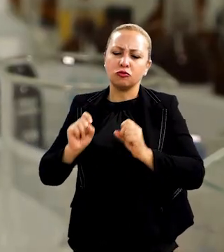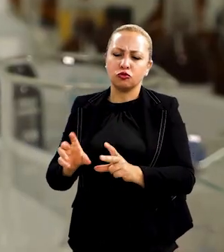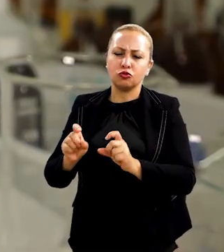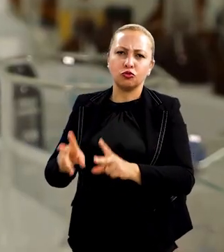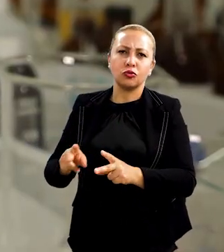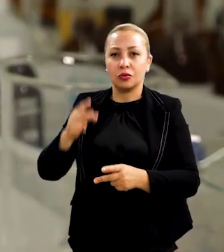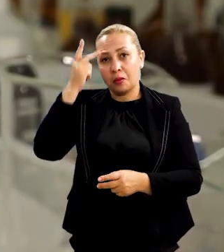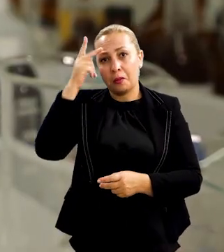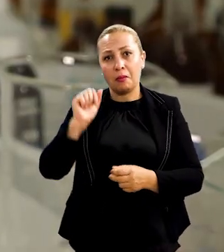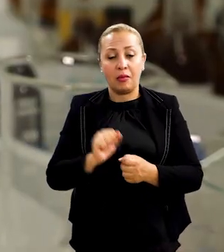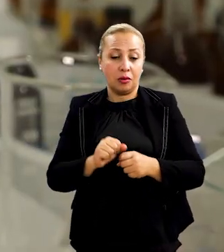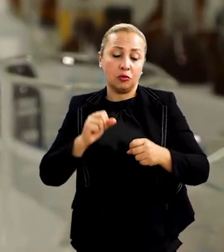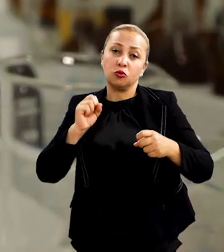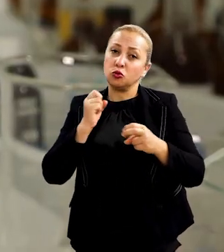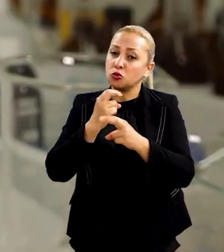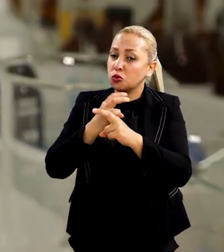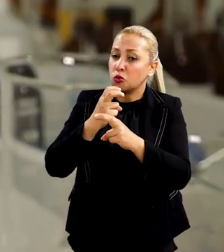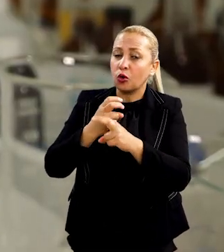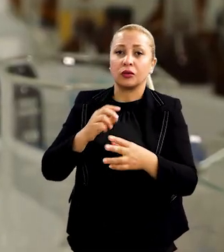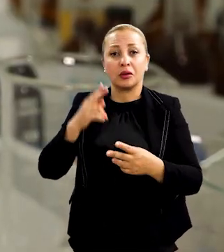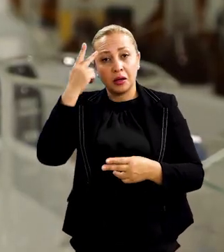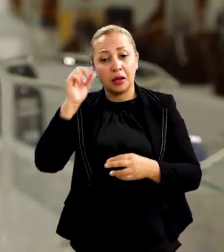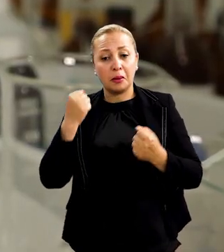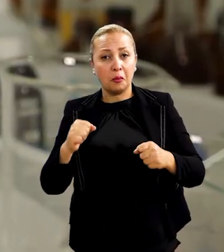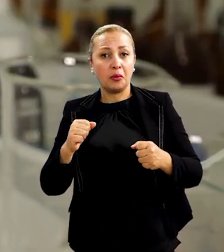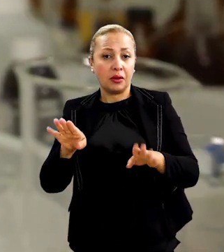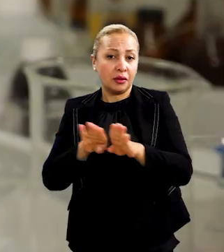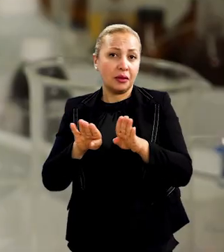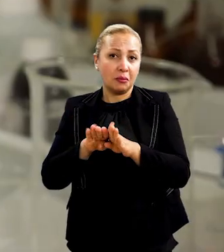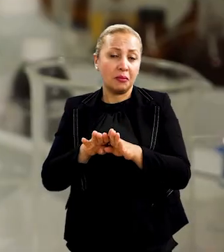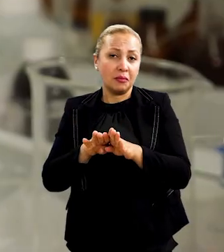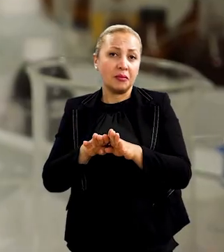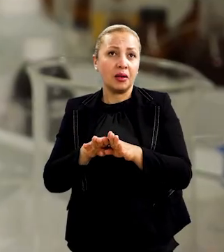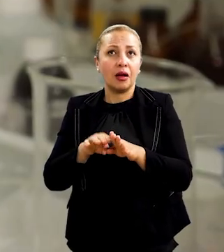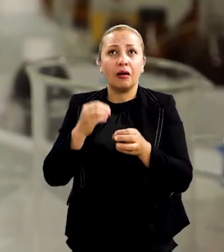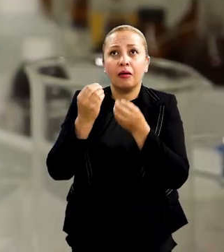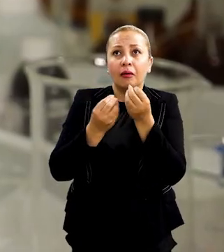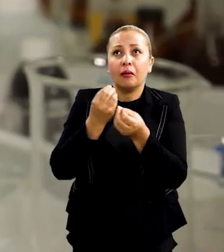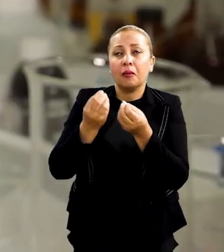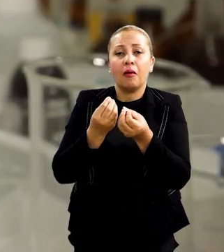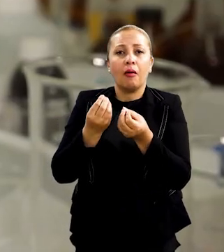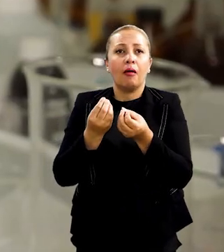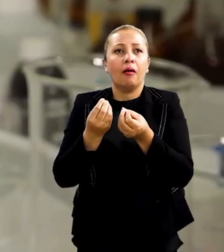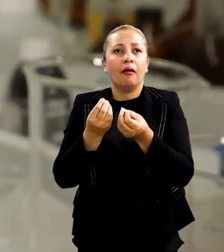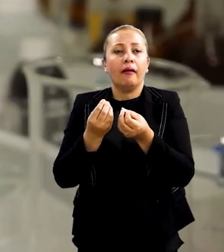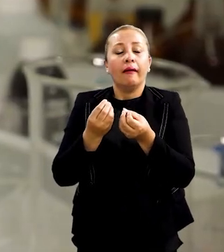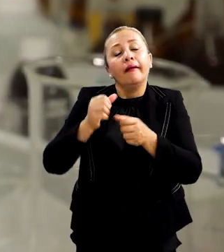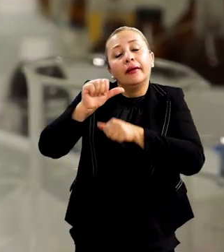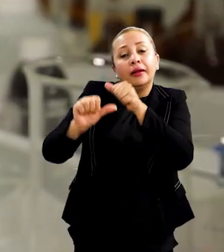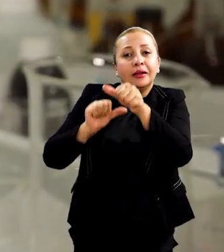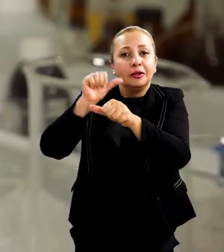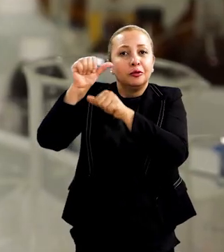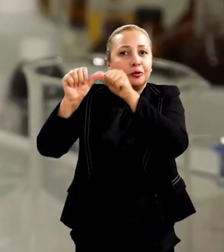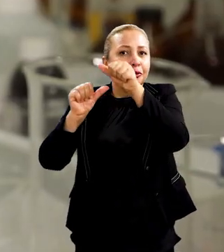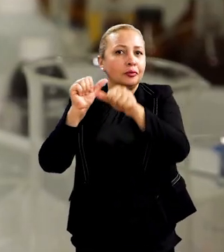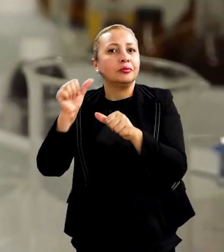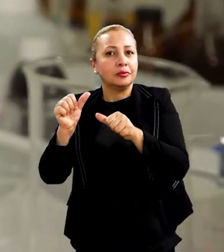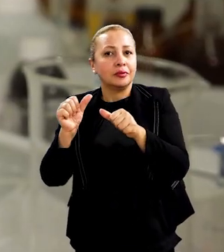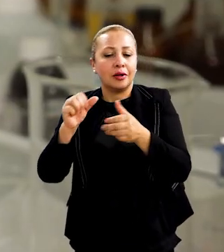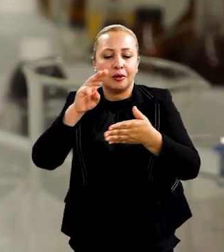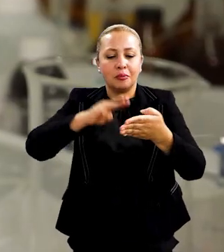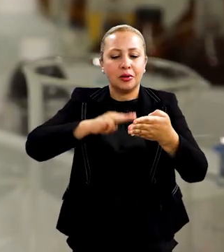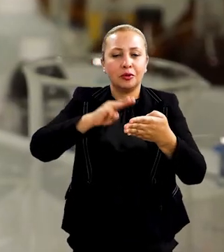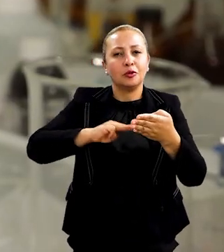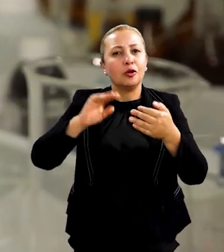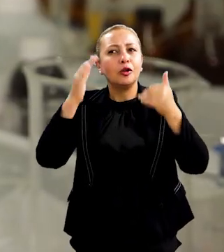de solventes tóxicos e que pudesse, no caso, desenvolver,